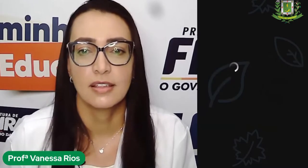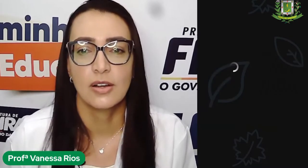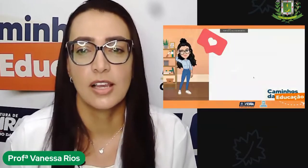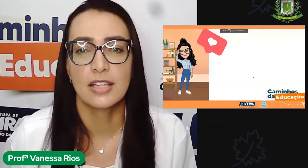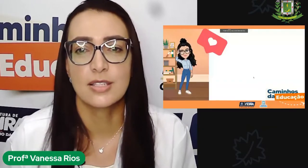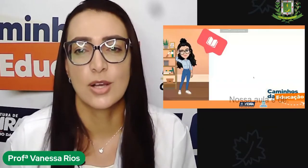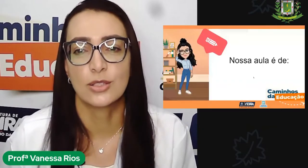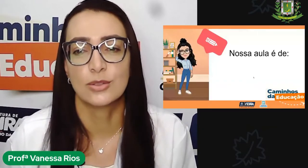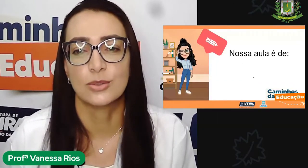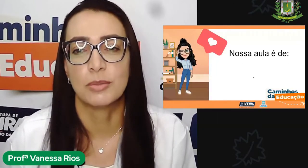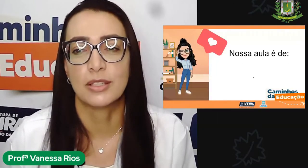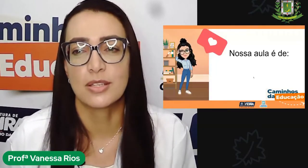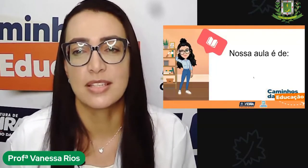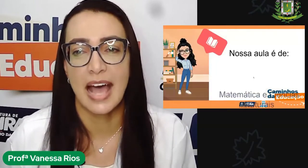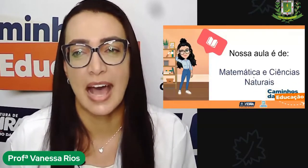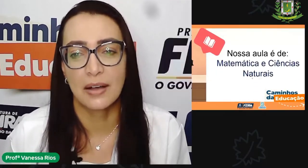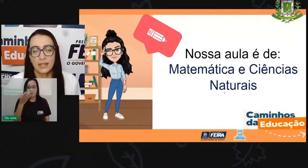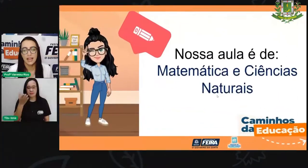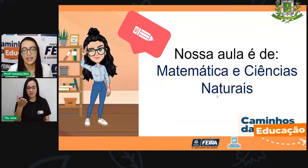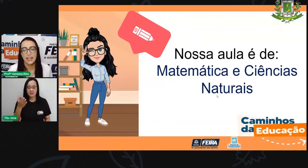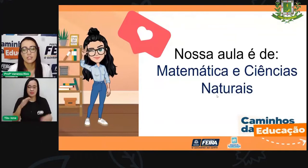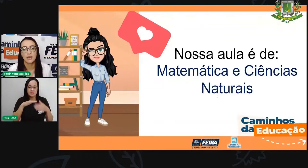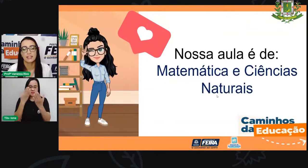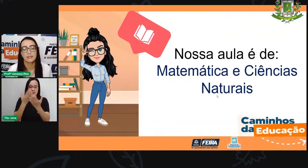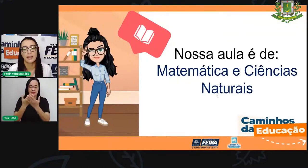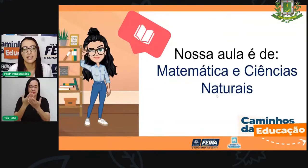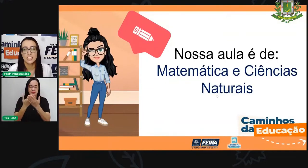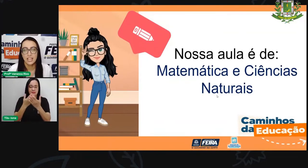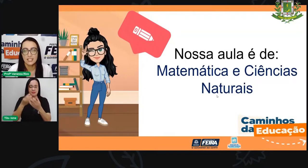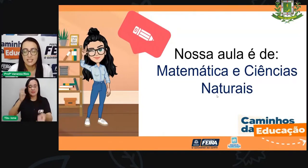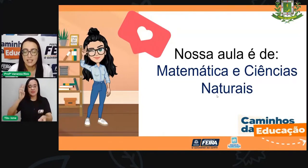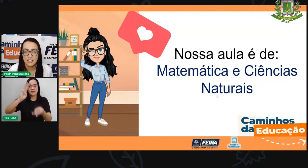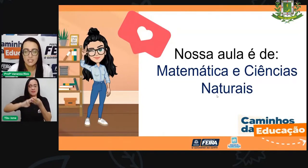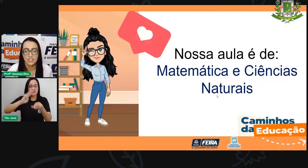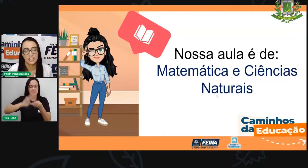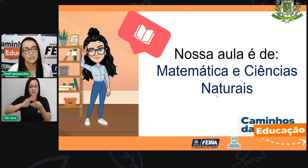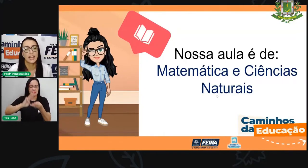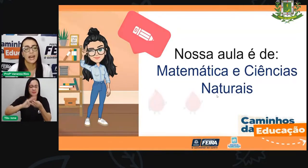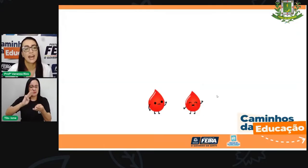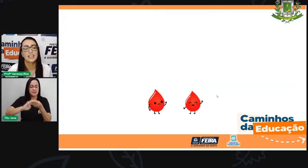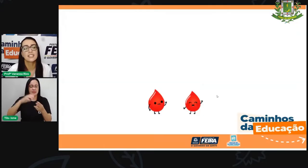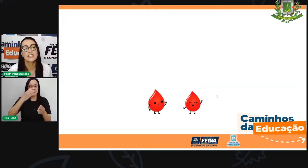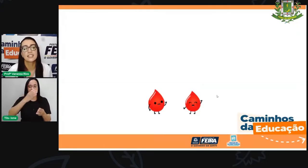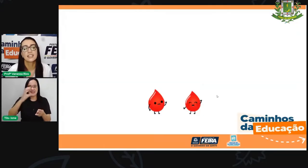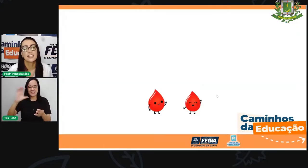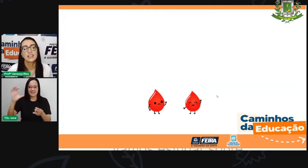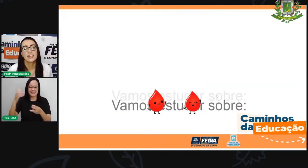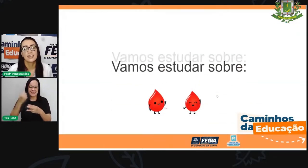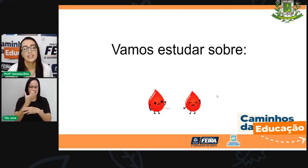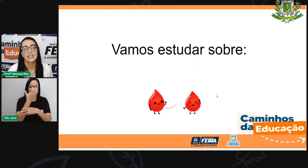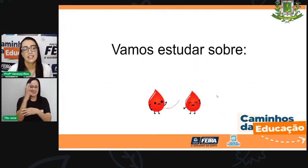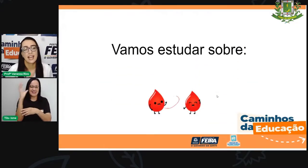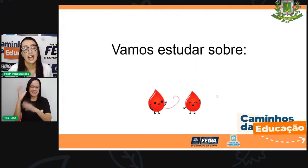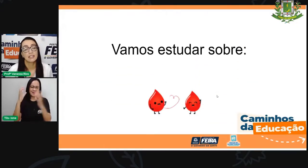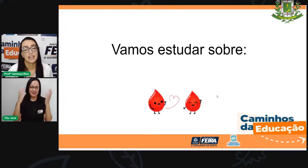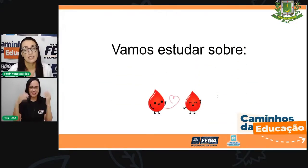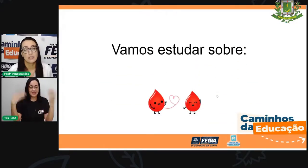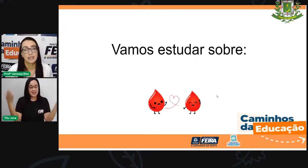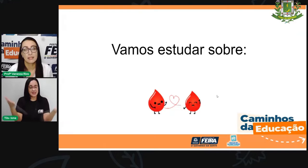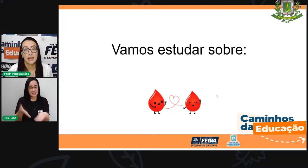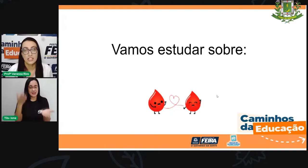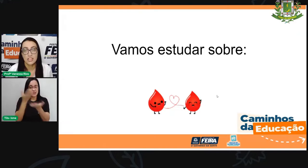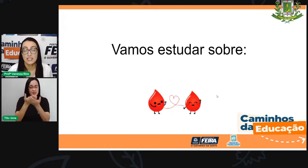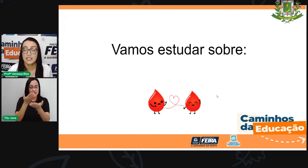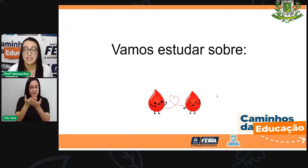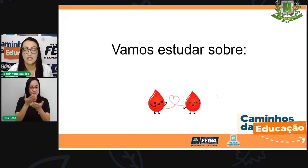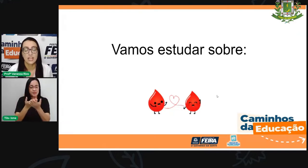E olha só, turma, nossa aula é de matemática e ciências naturais e nessa aula aí de